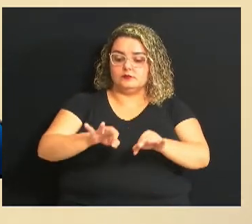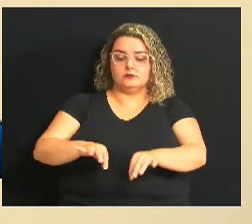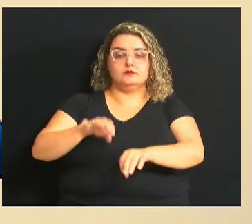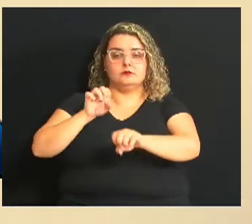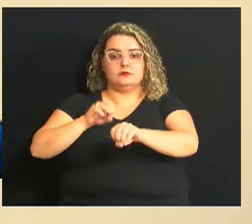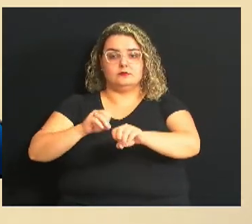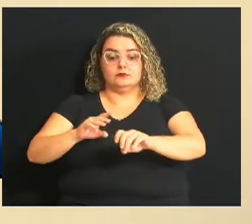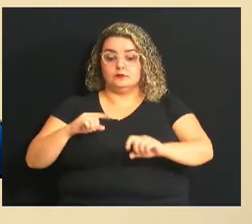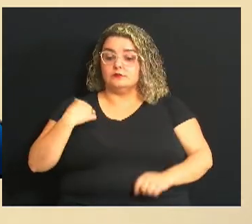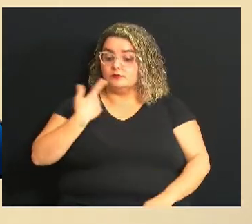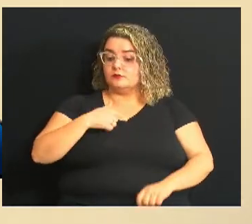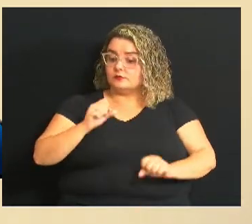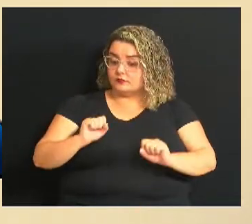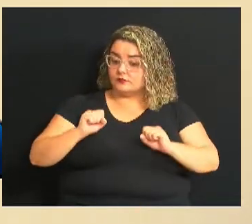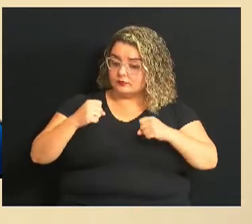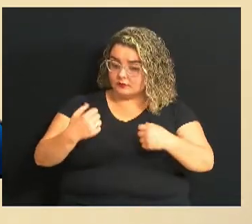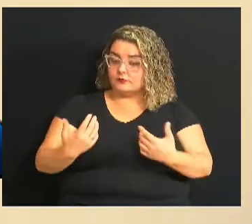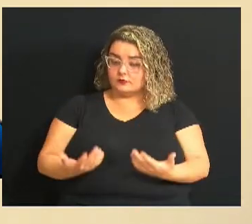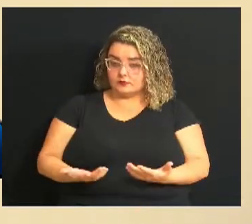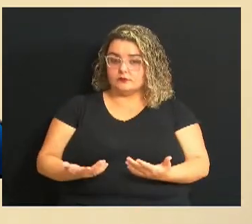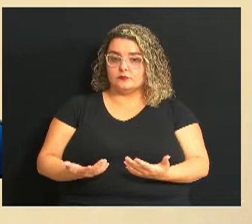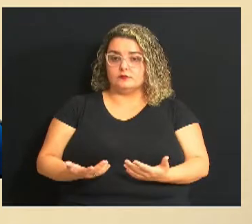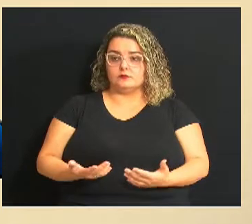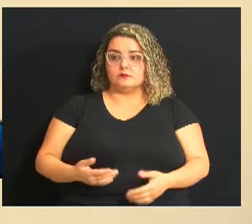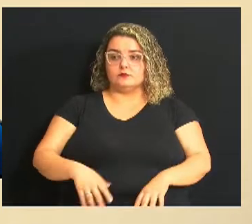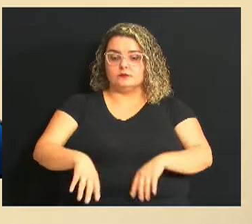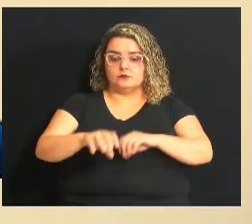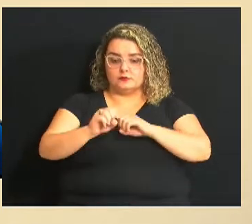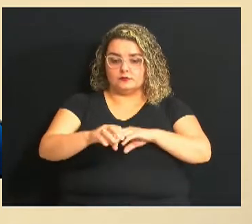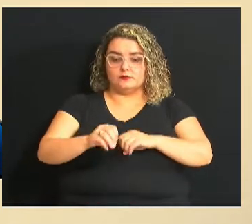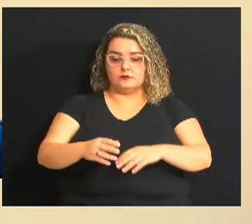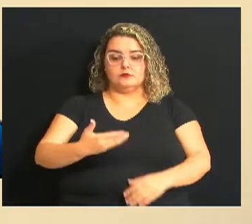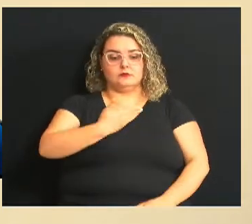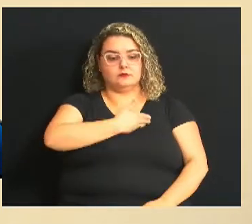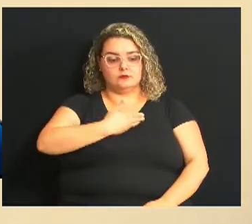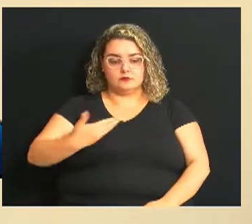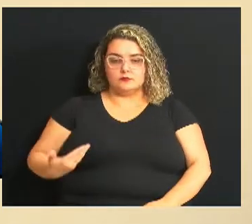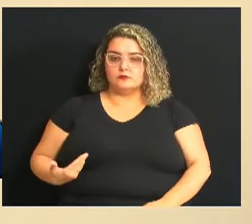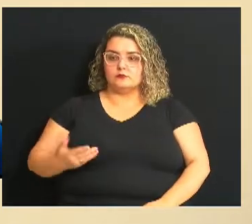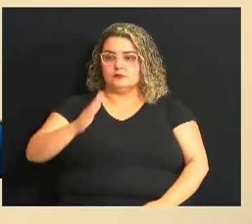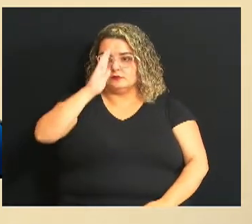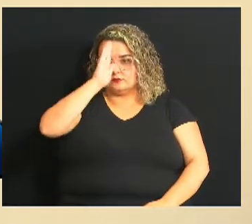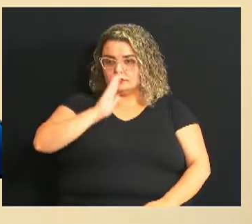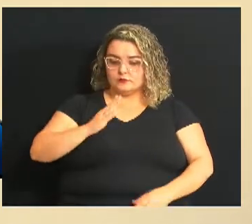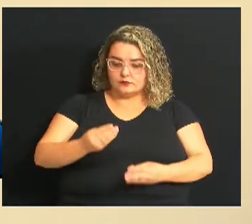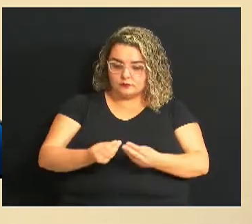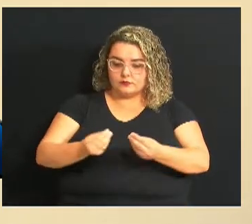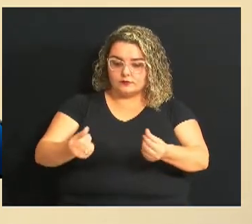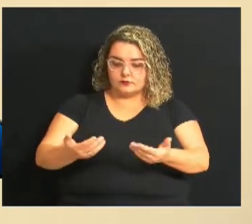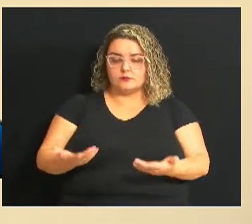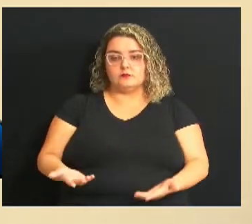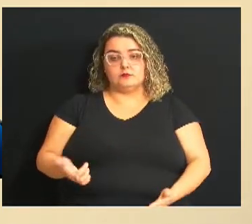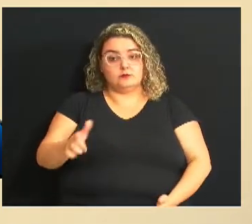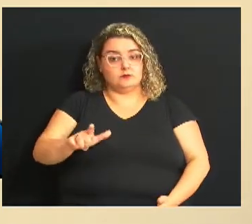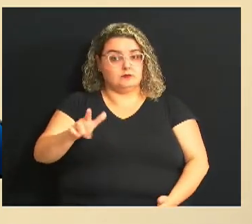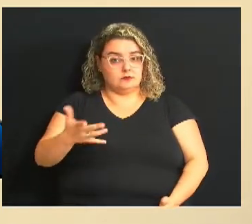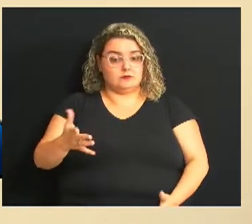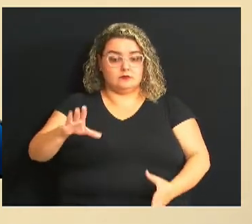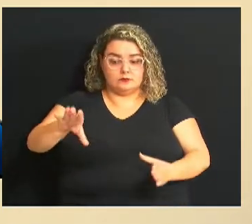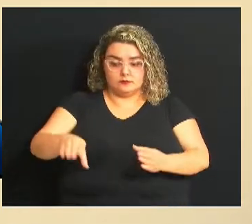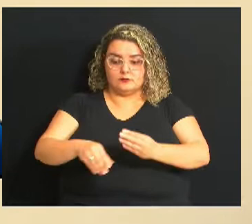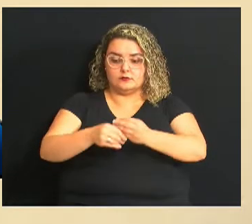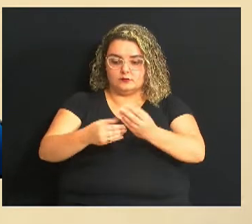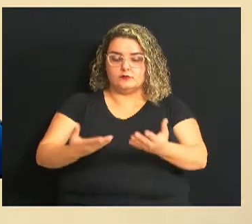nós lutamos, né, de uma educação pública, gratuita e de qualidade, evidentemente também